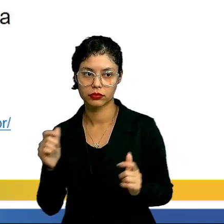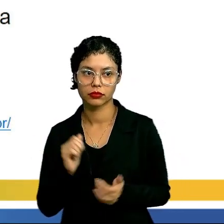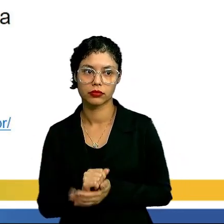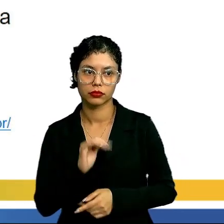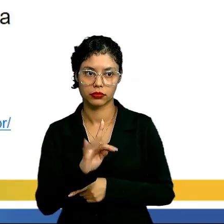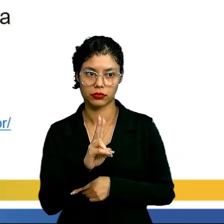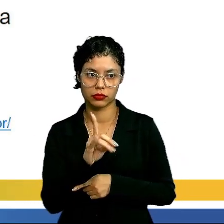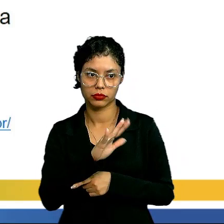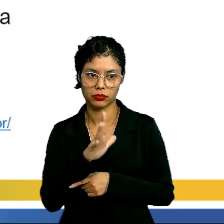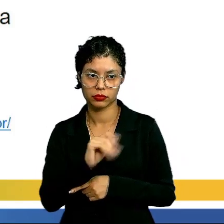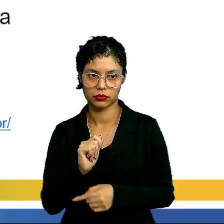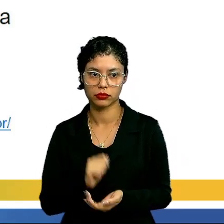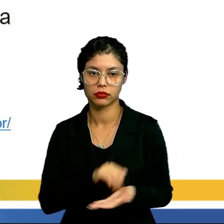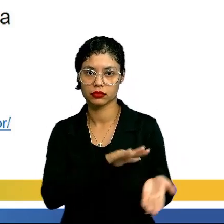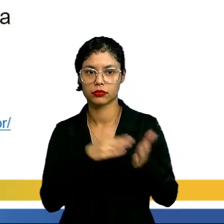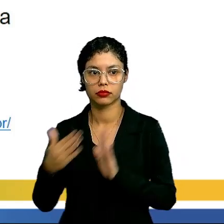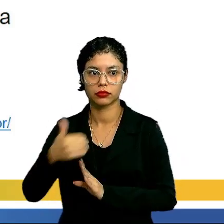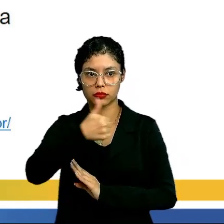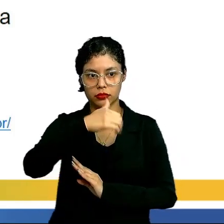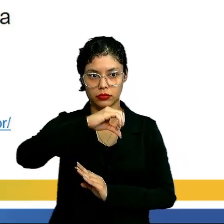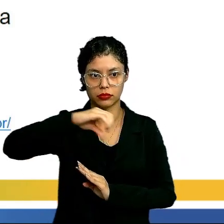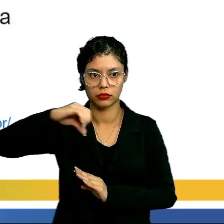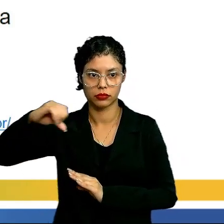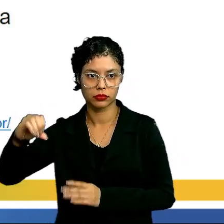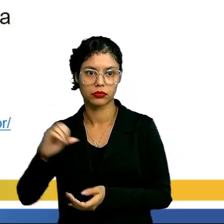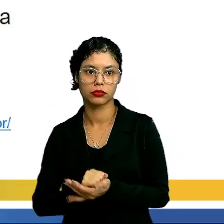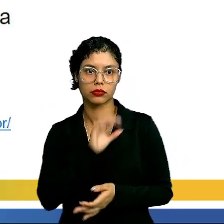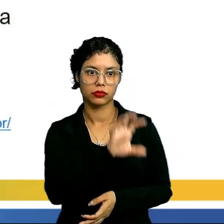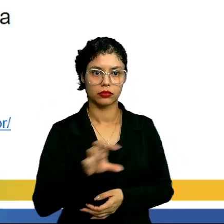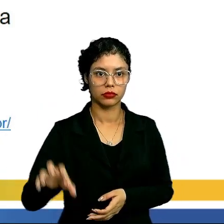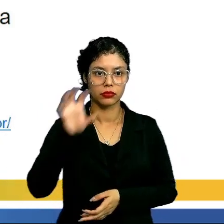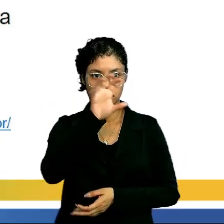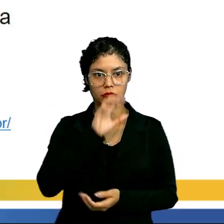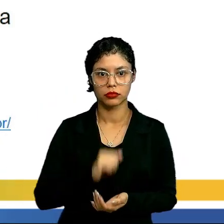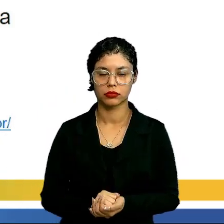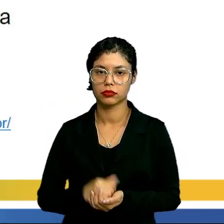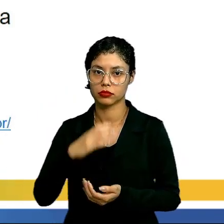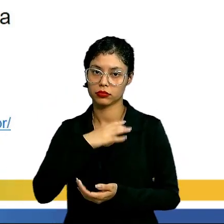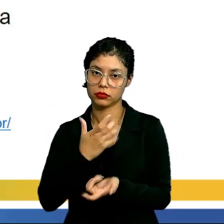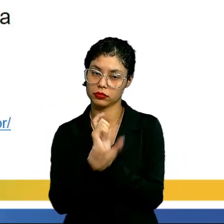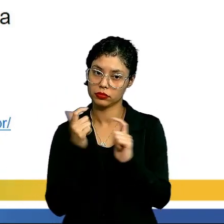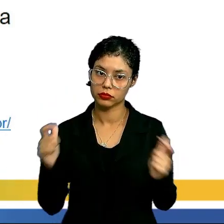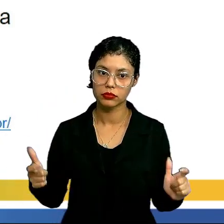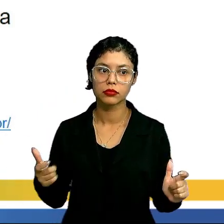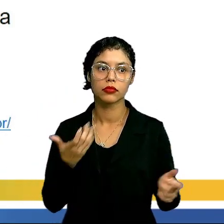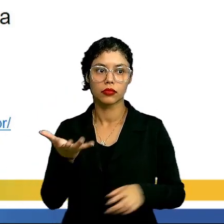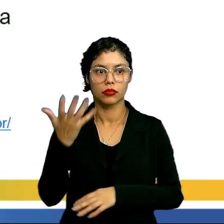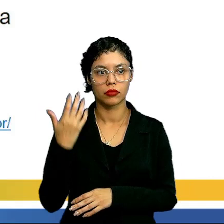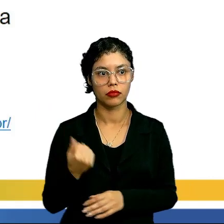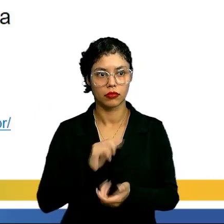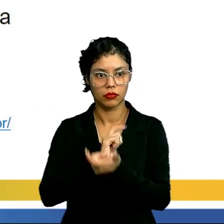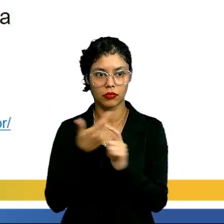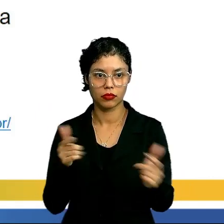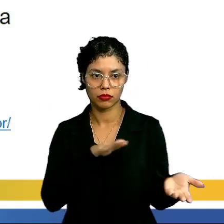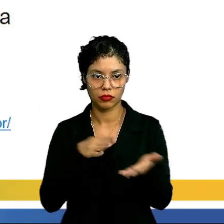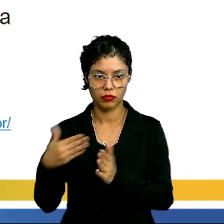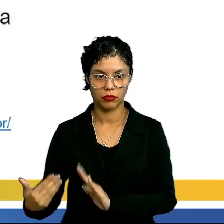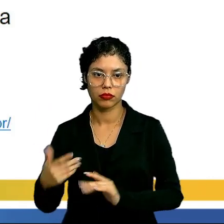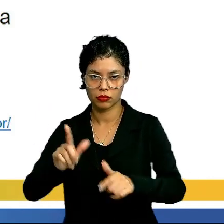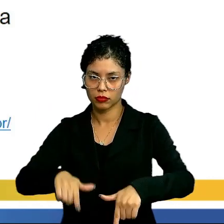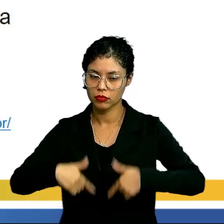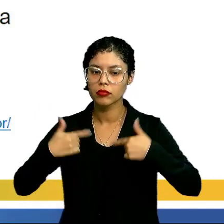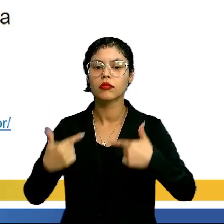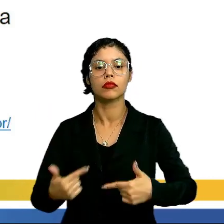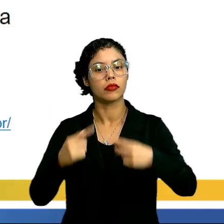extenso, interiorização. A partir de 1999, as regiões metropolitanas receberam a maior parte